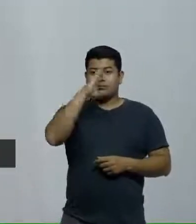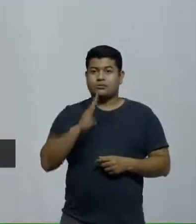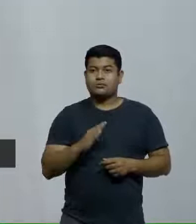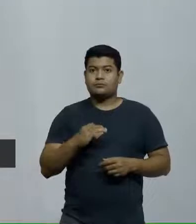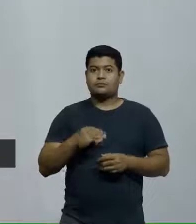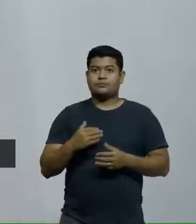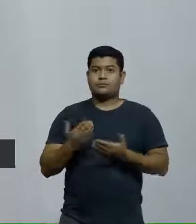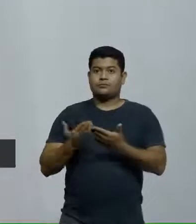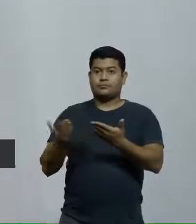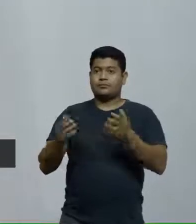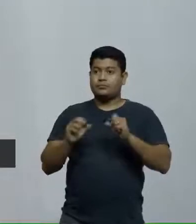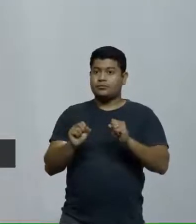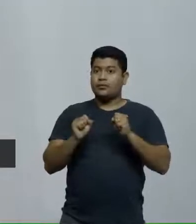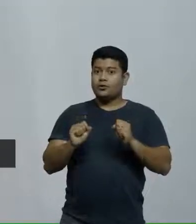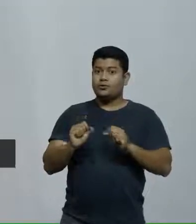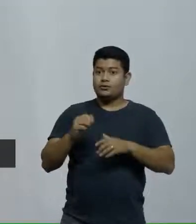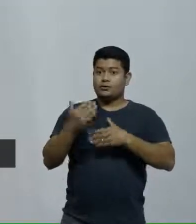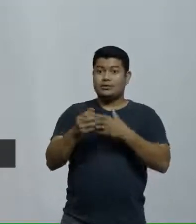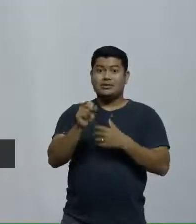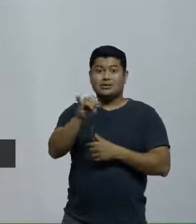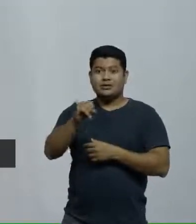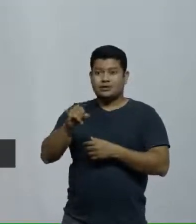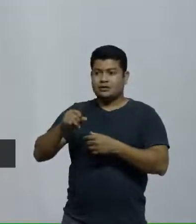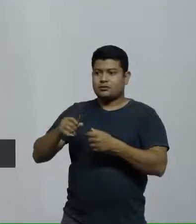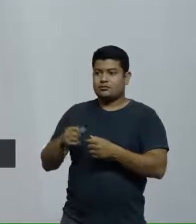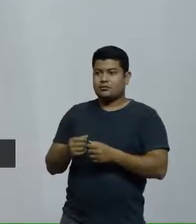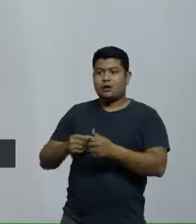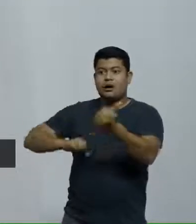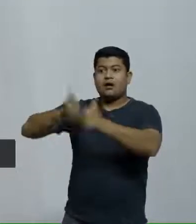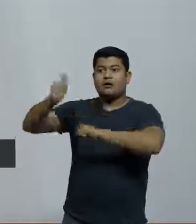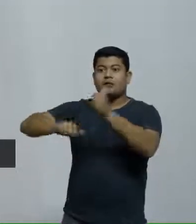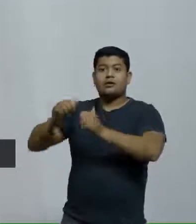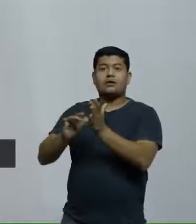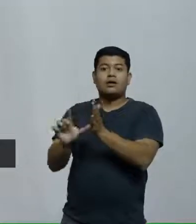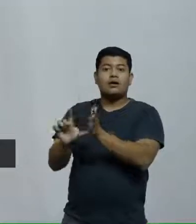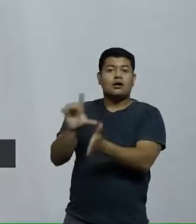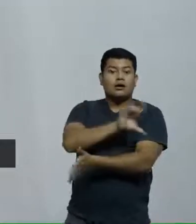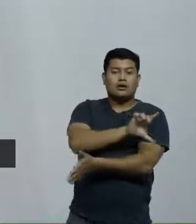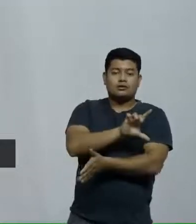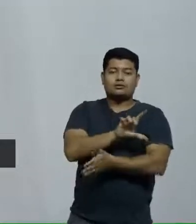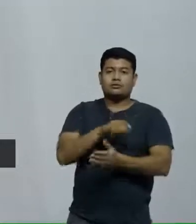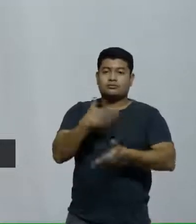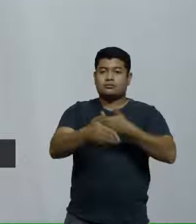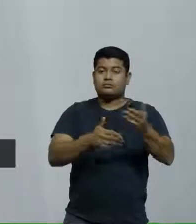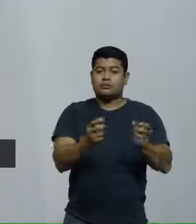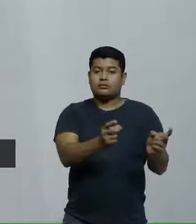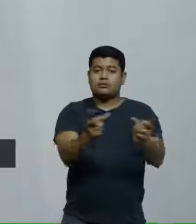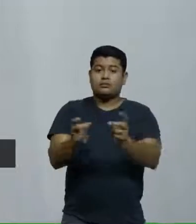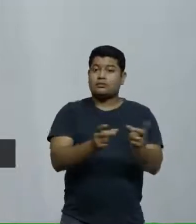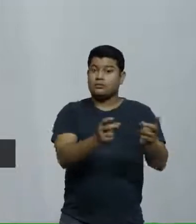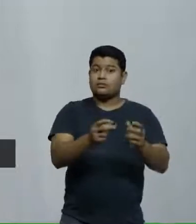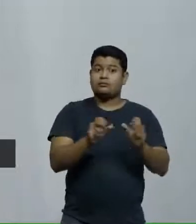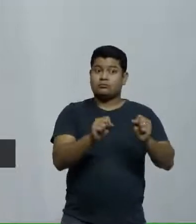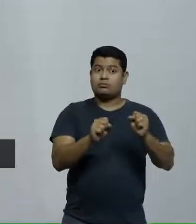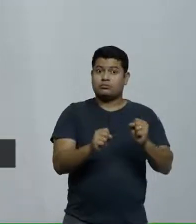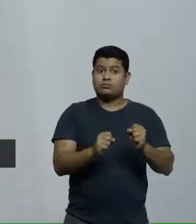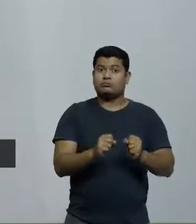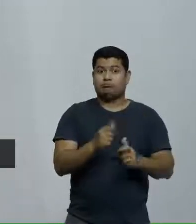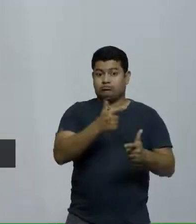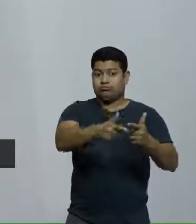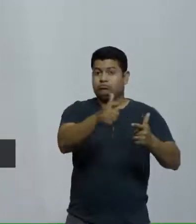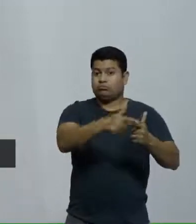aquilo ali pode vir a trazer algum risco de acidente, de choque elétrico, até de incêndio. Tá, então, nossos fiscais